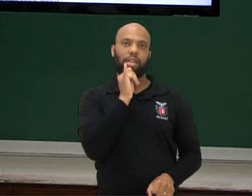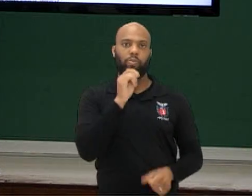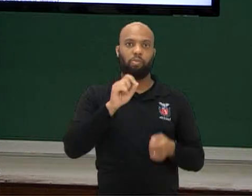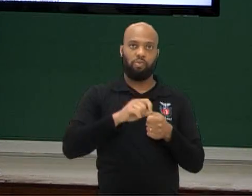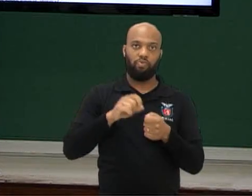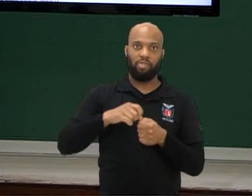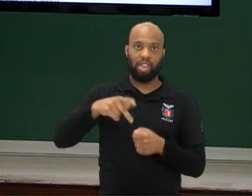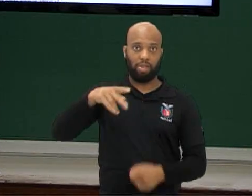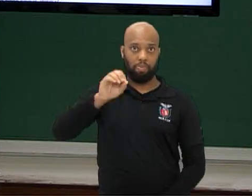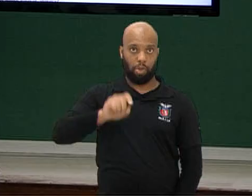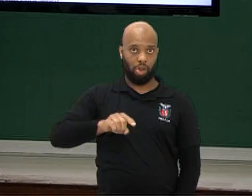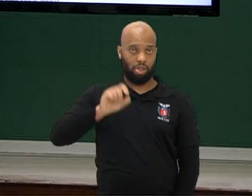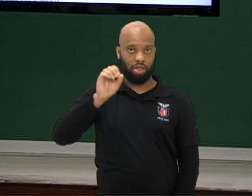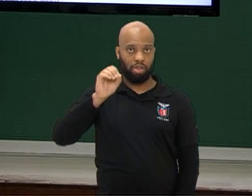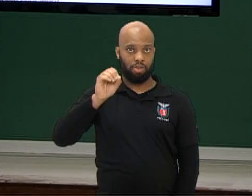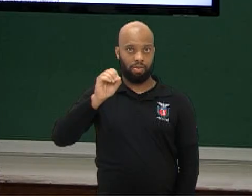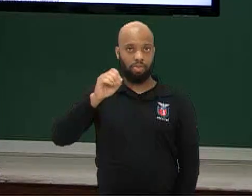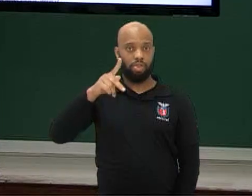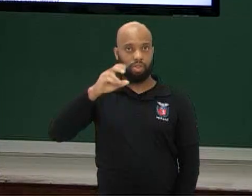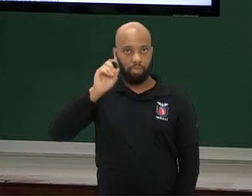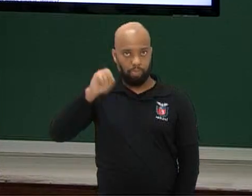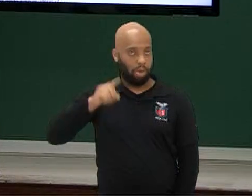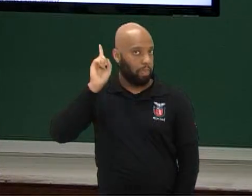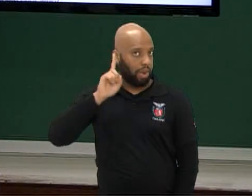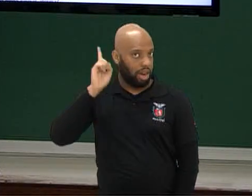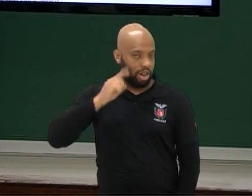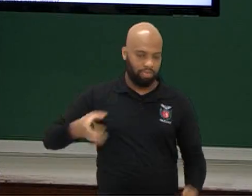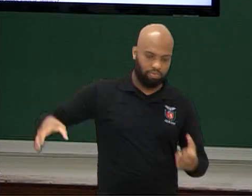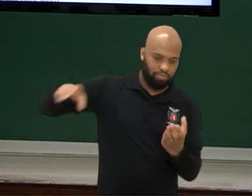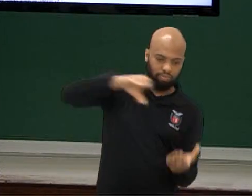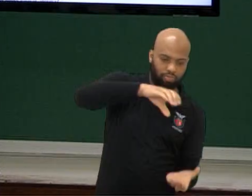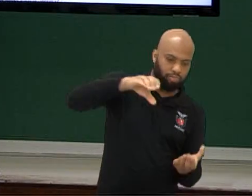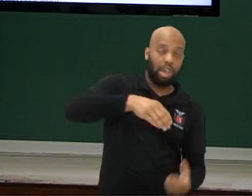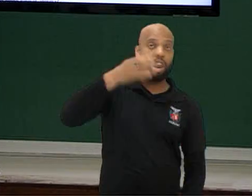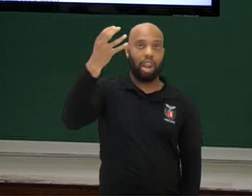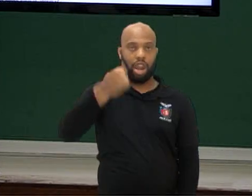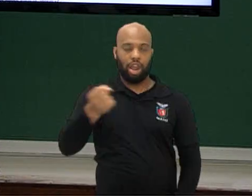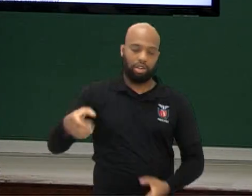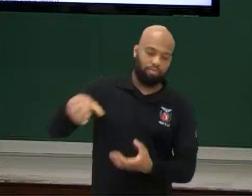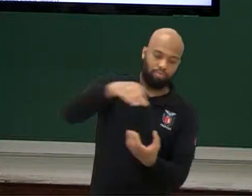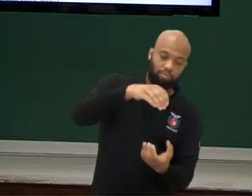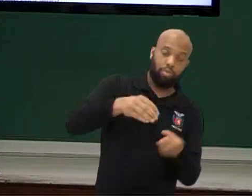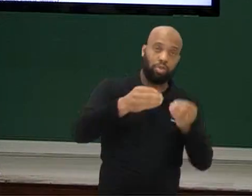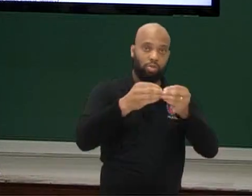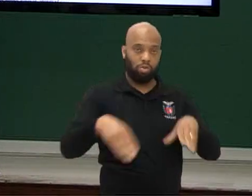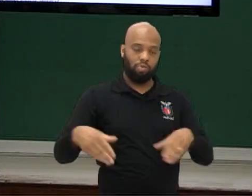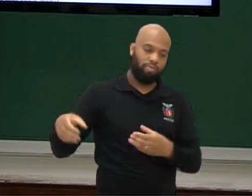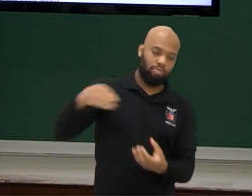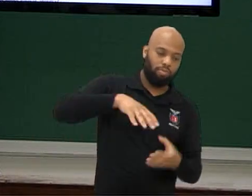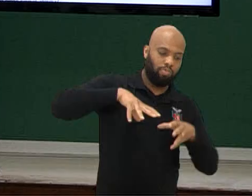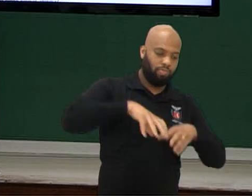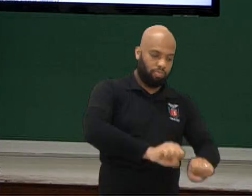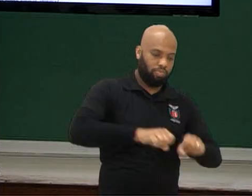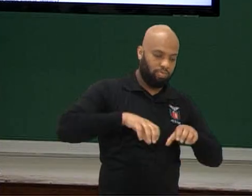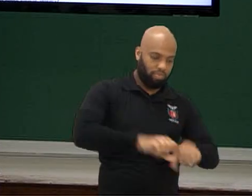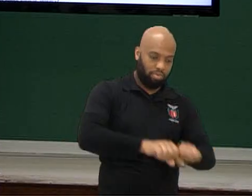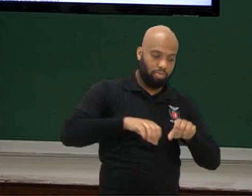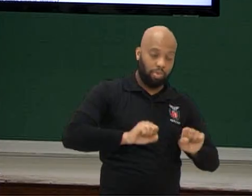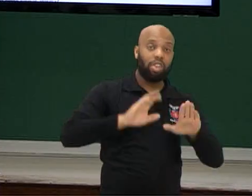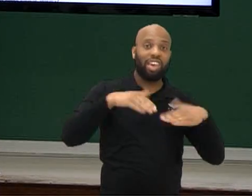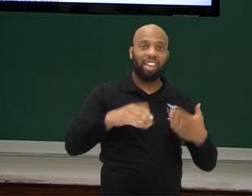a água, às vezes vai ovo, leite, e você bota o fermento vai utilizar o açúcar